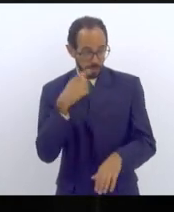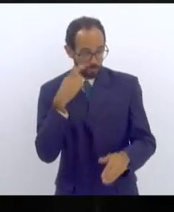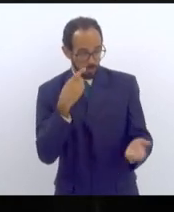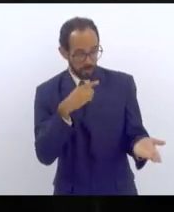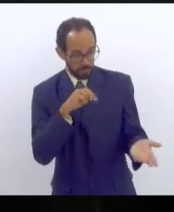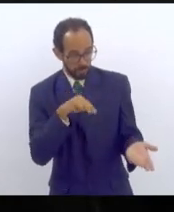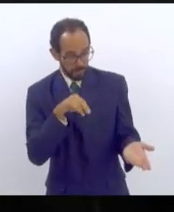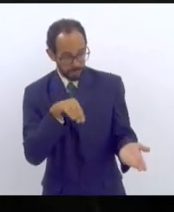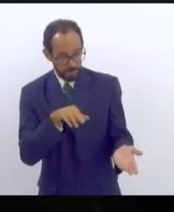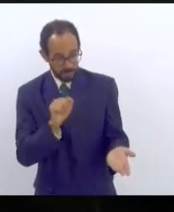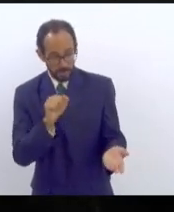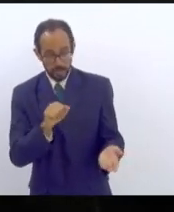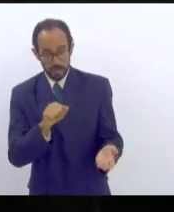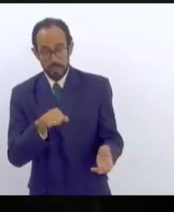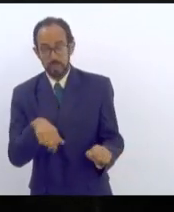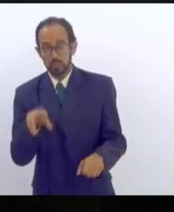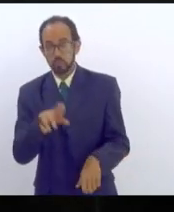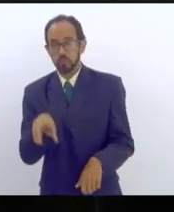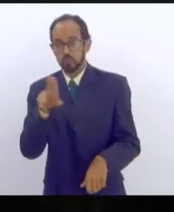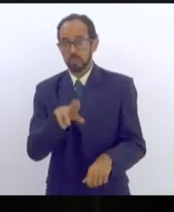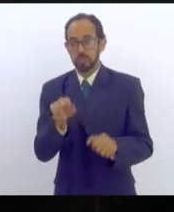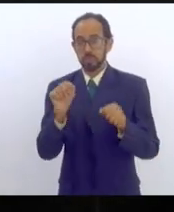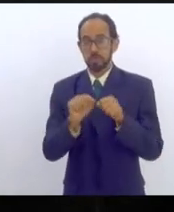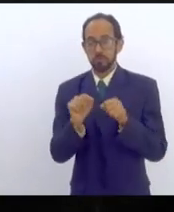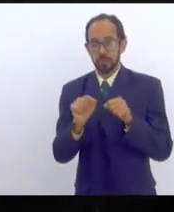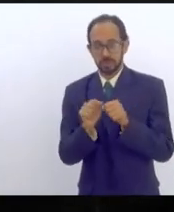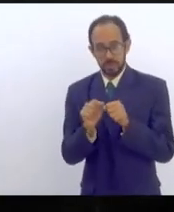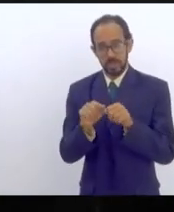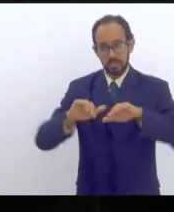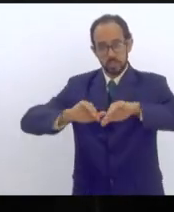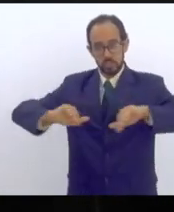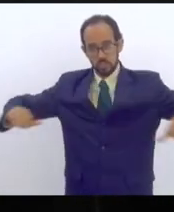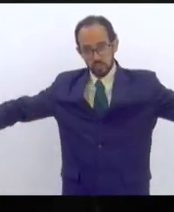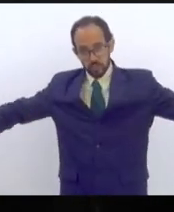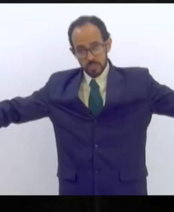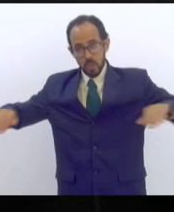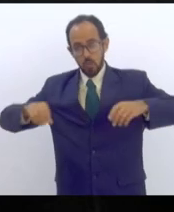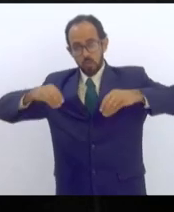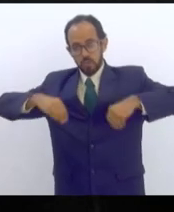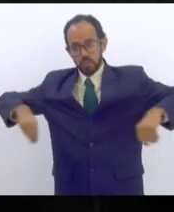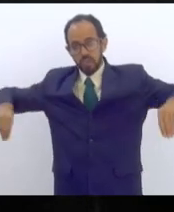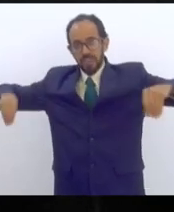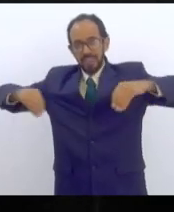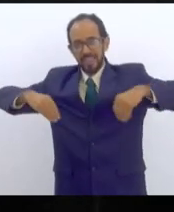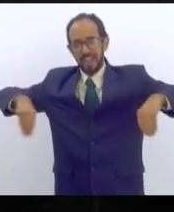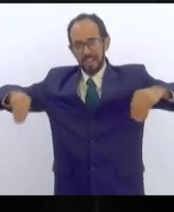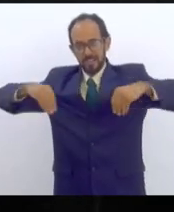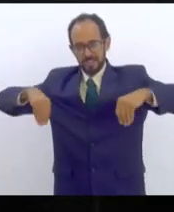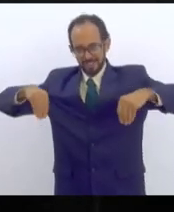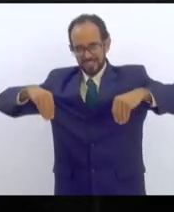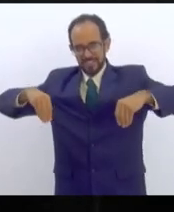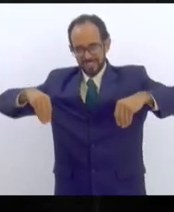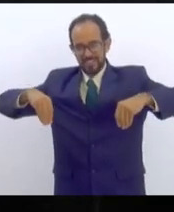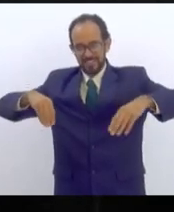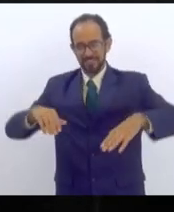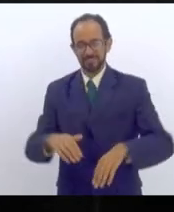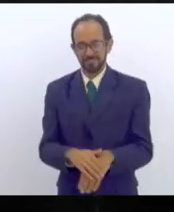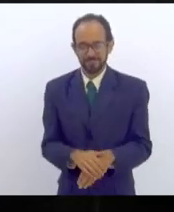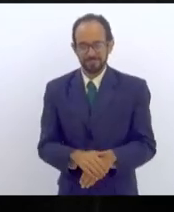muito se utiliza para fazer divisão de terras, para fazer os nossos levantamentos